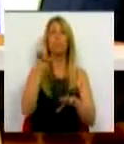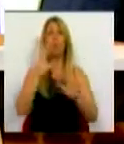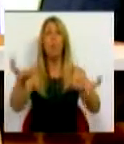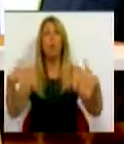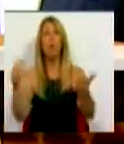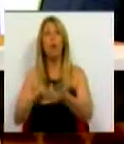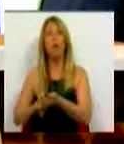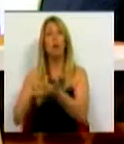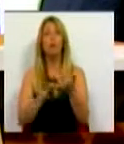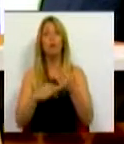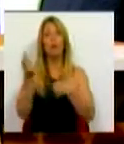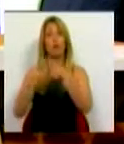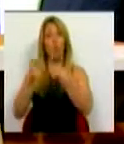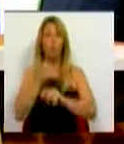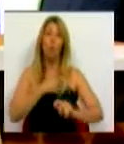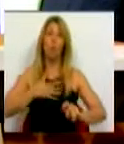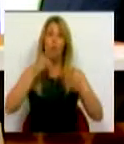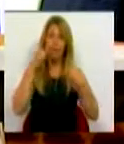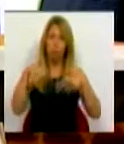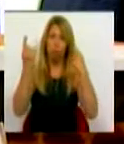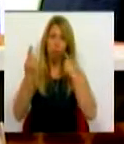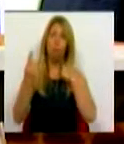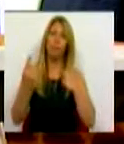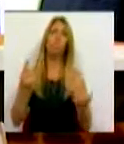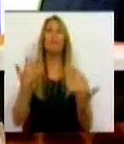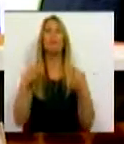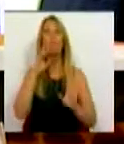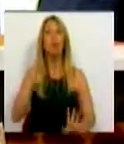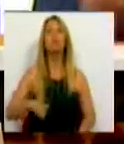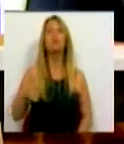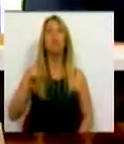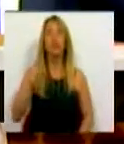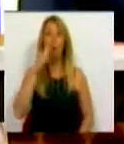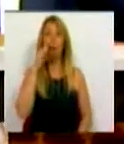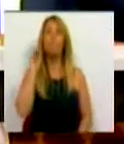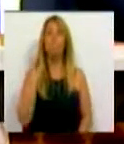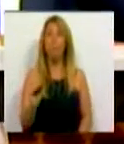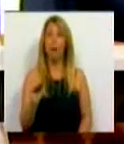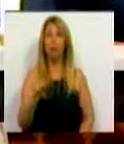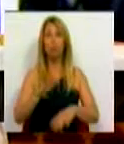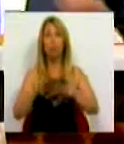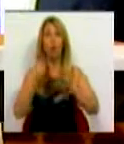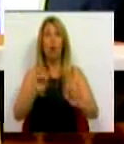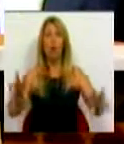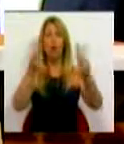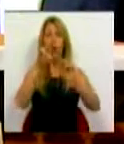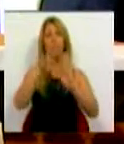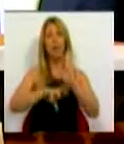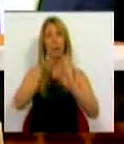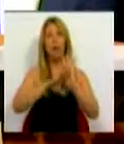qualquer sociedade comercial e, setor, e empresa pública. Mas, essencialmente, os bancos, devido às novas regras